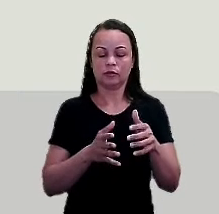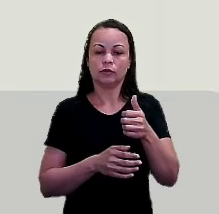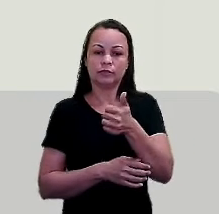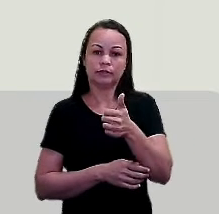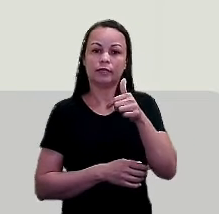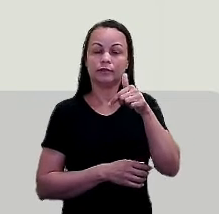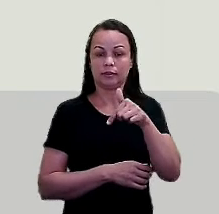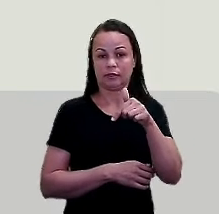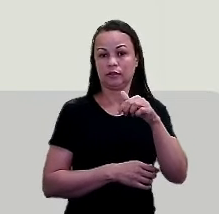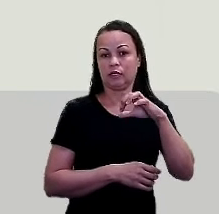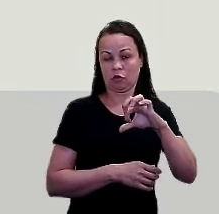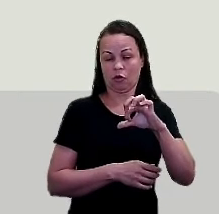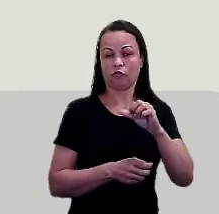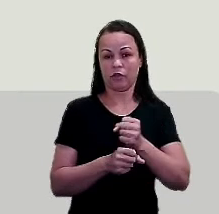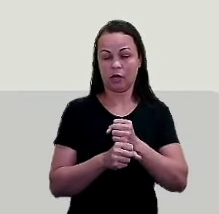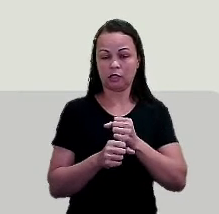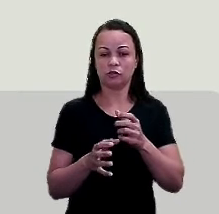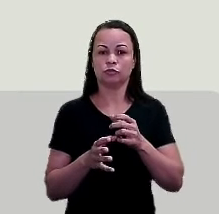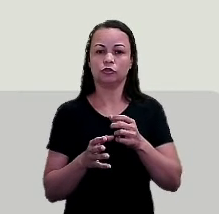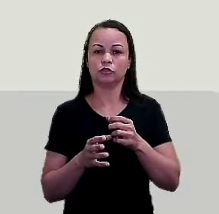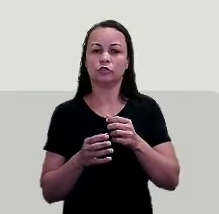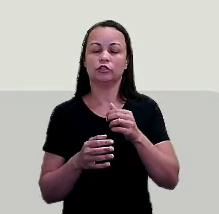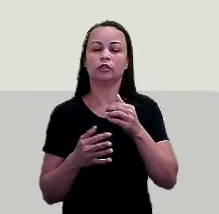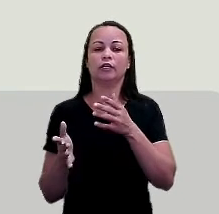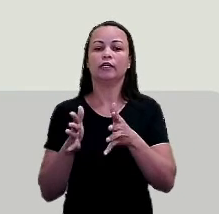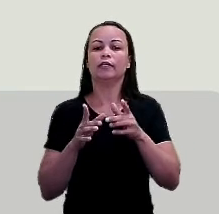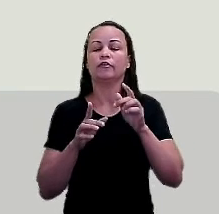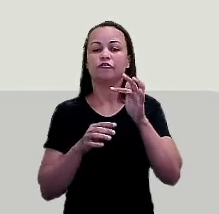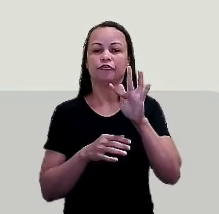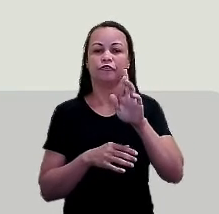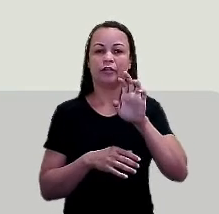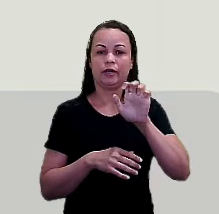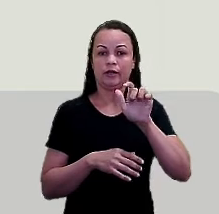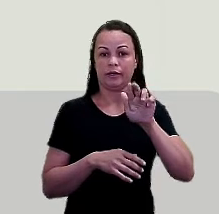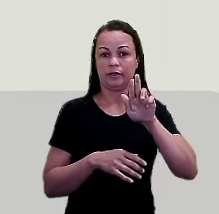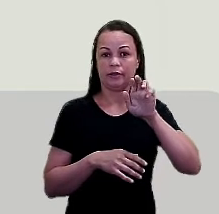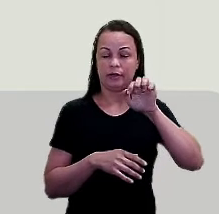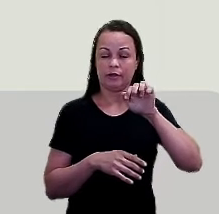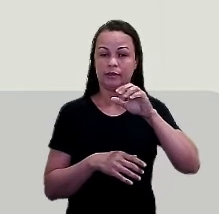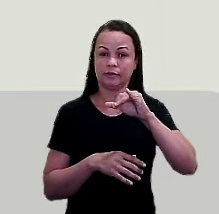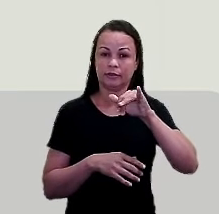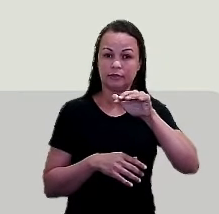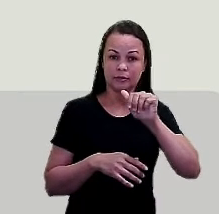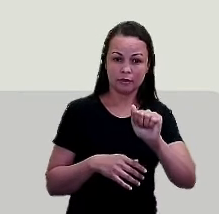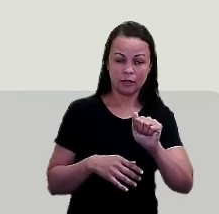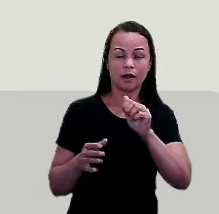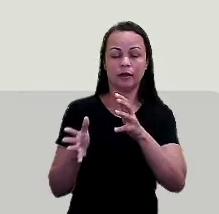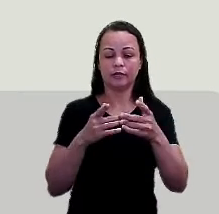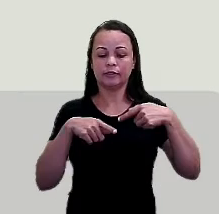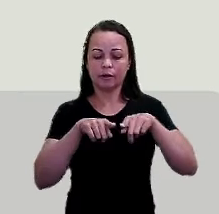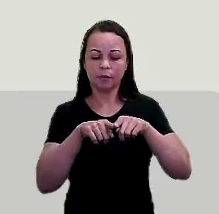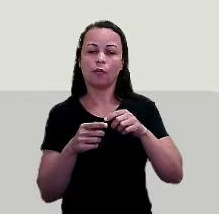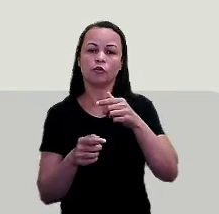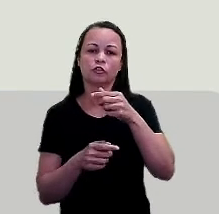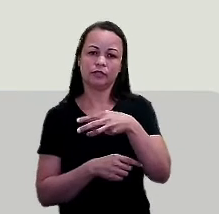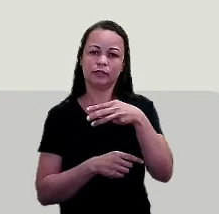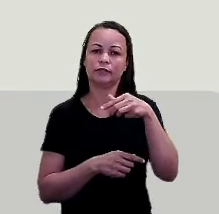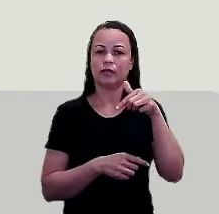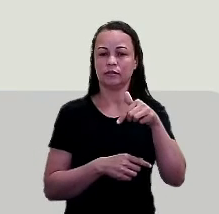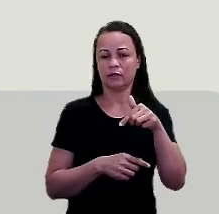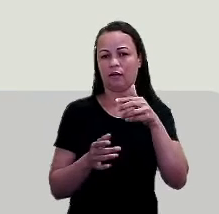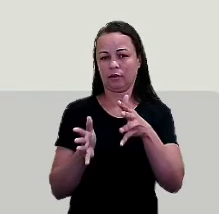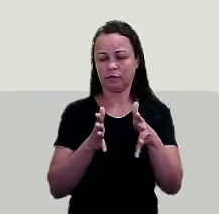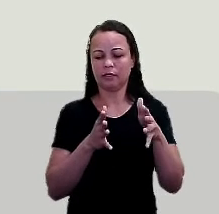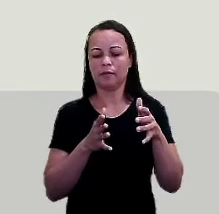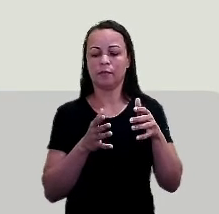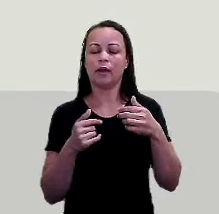de freguesia e 31 anos sendo vila. Gente, veja quanto tempo foi até chegarmos à